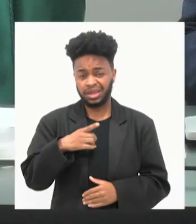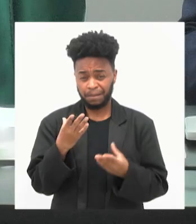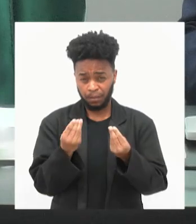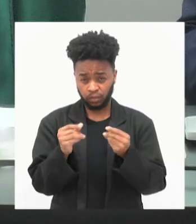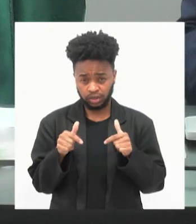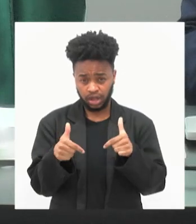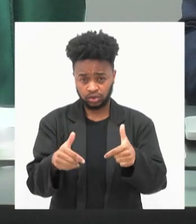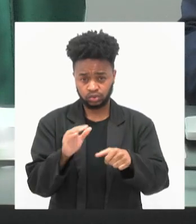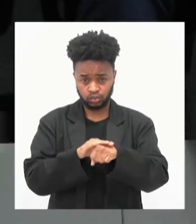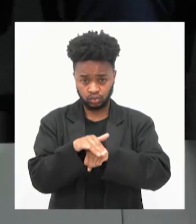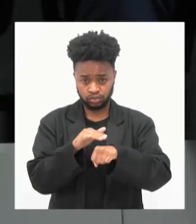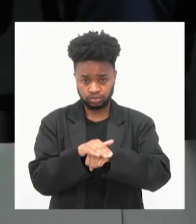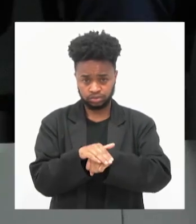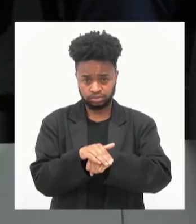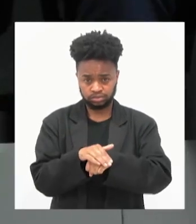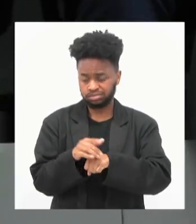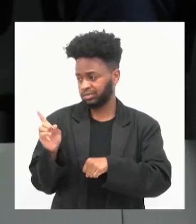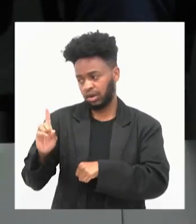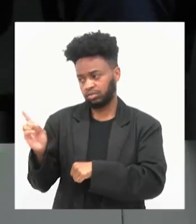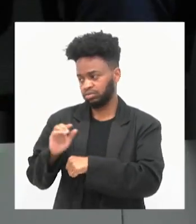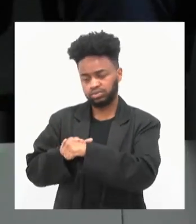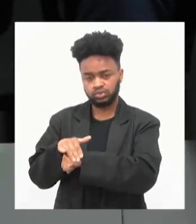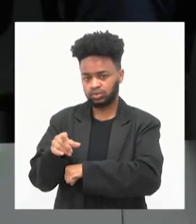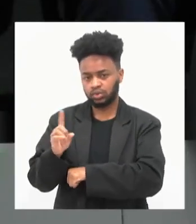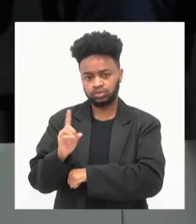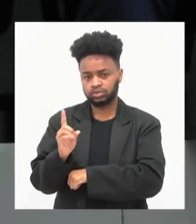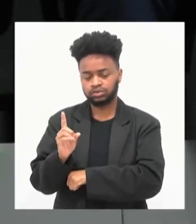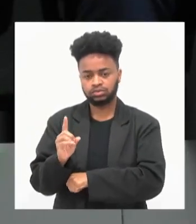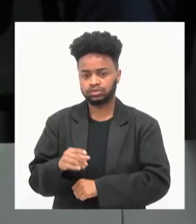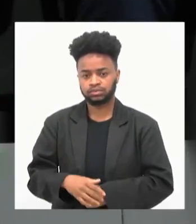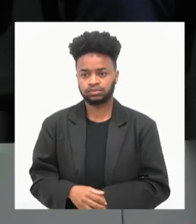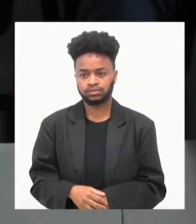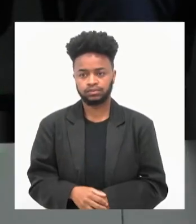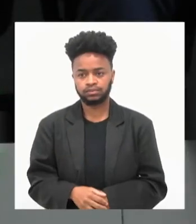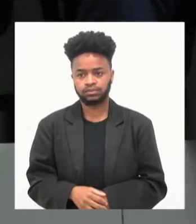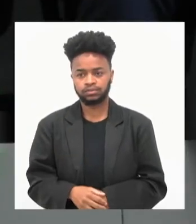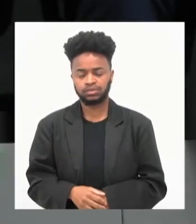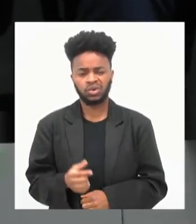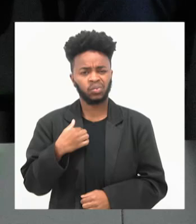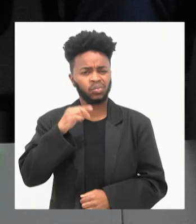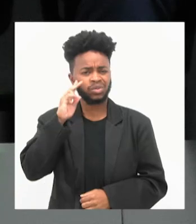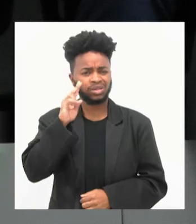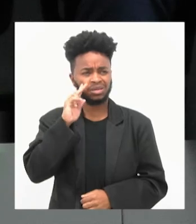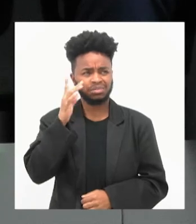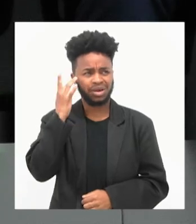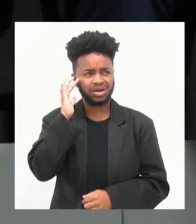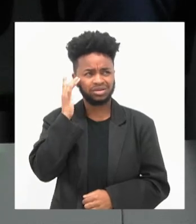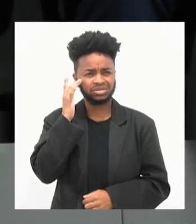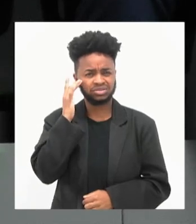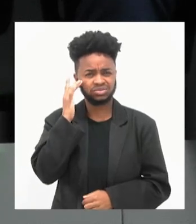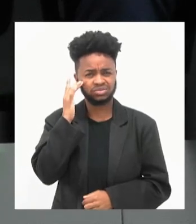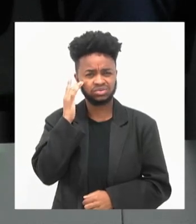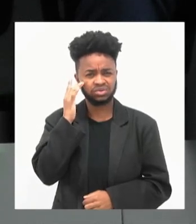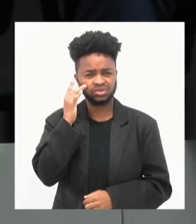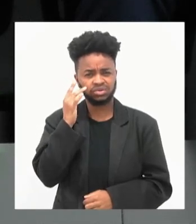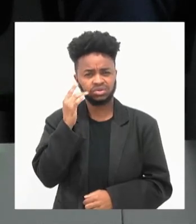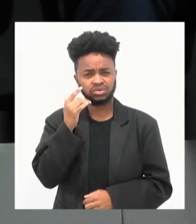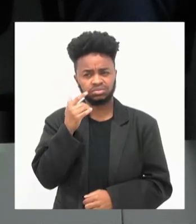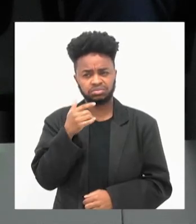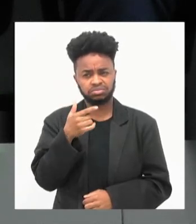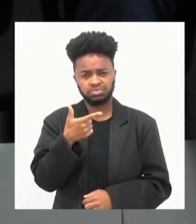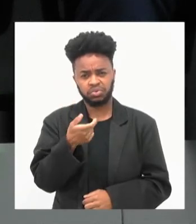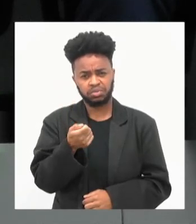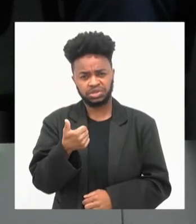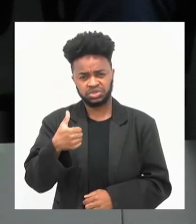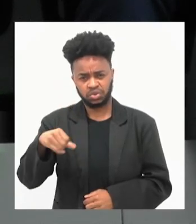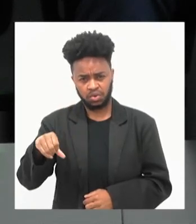noturna? Não. Operação noturna, que eu me lembro, foi uma no 19, que foi até dentro do túnel